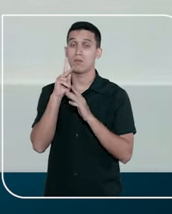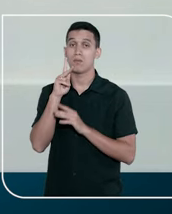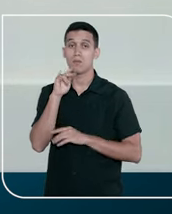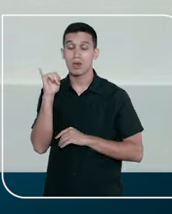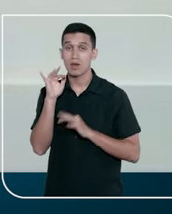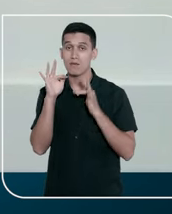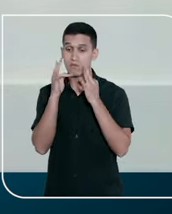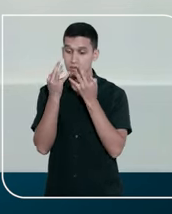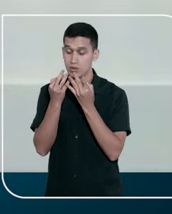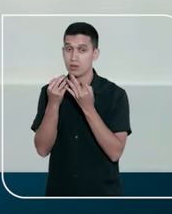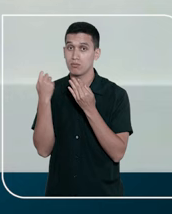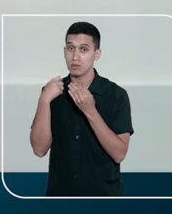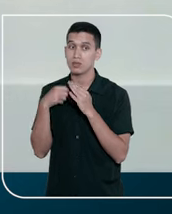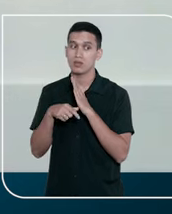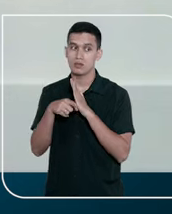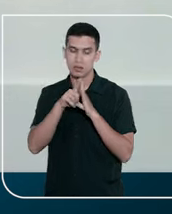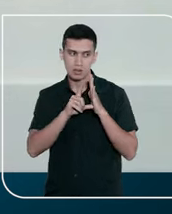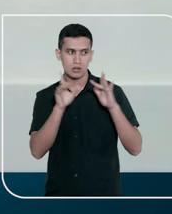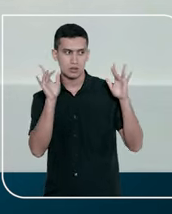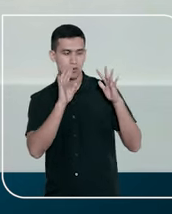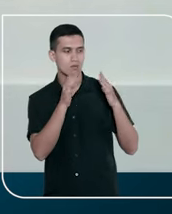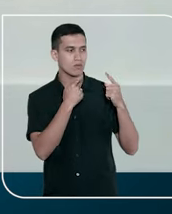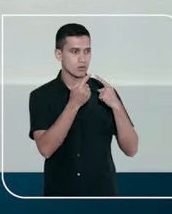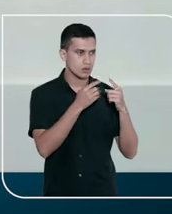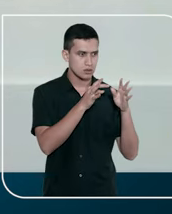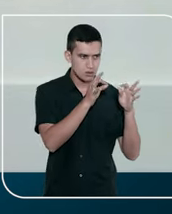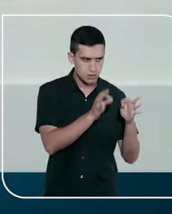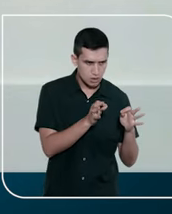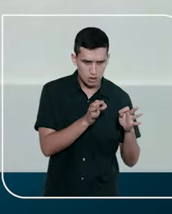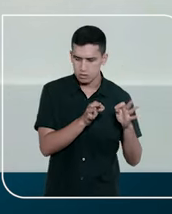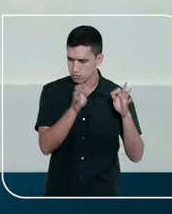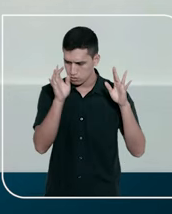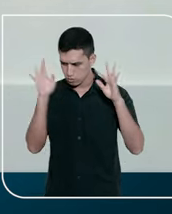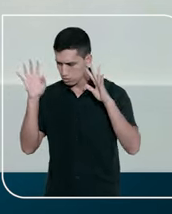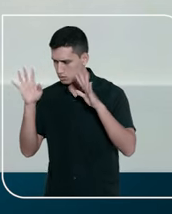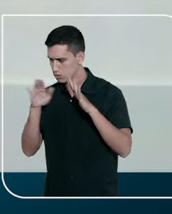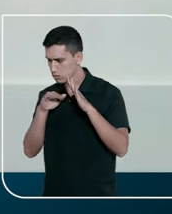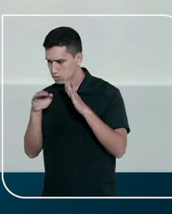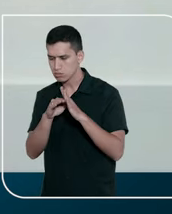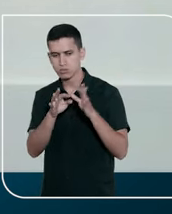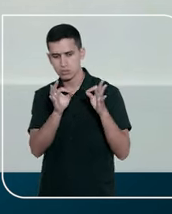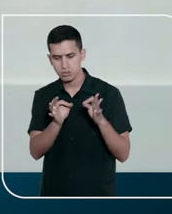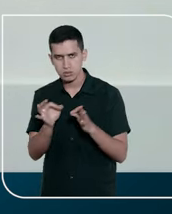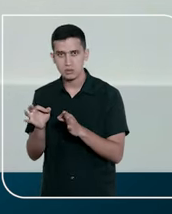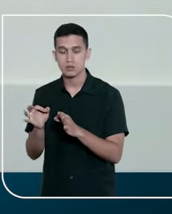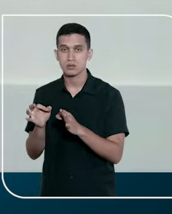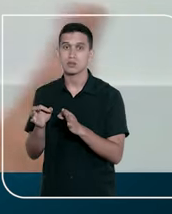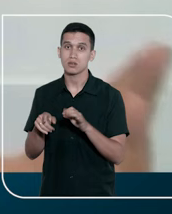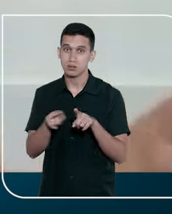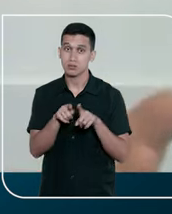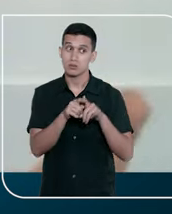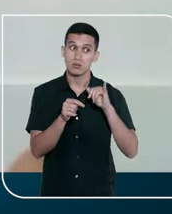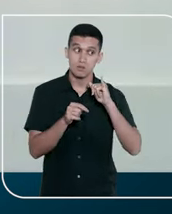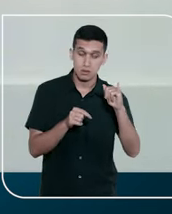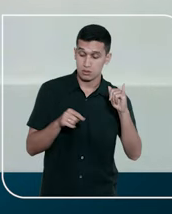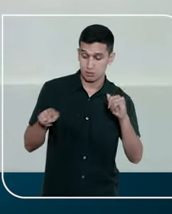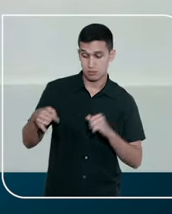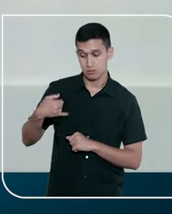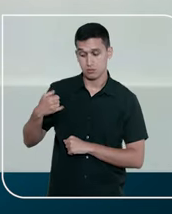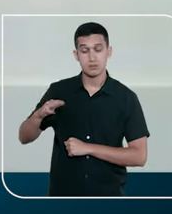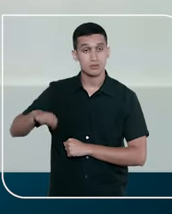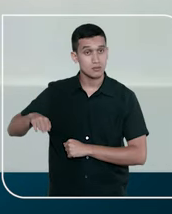de antecipar, mais uma vez, a antecipação é muito importante para a programação da companhia aérea, mas se isso